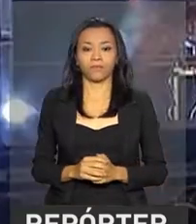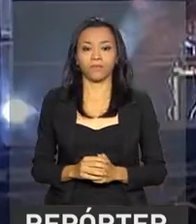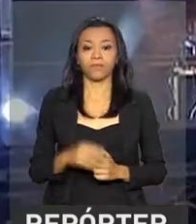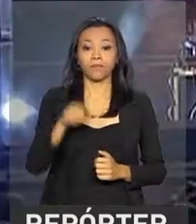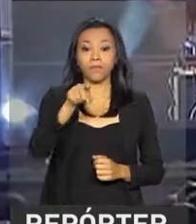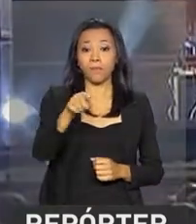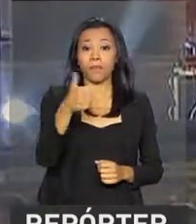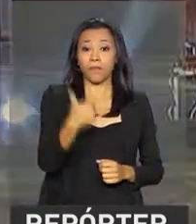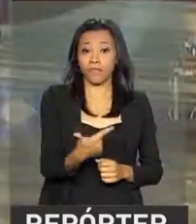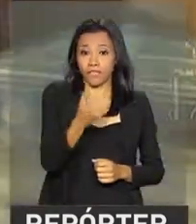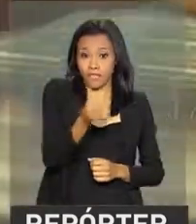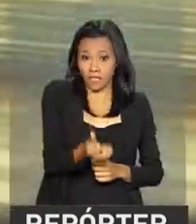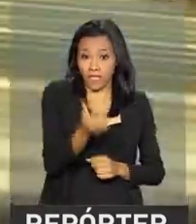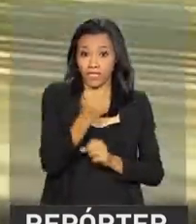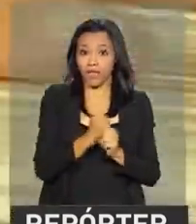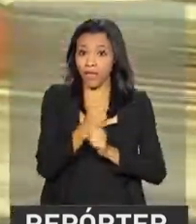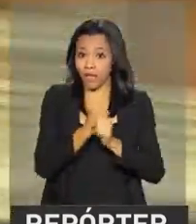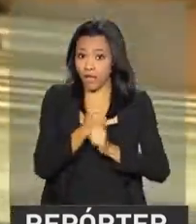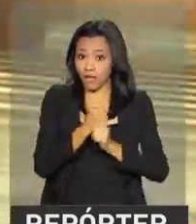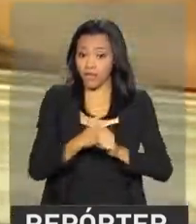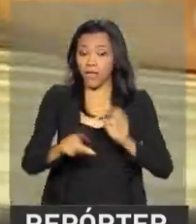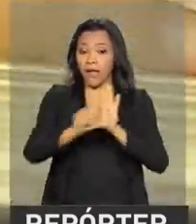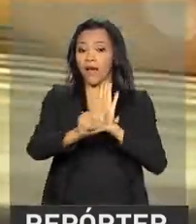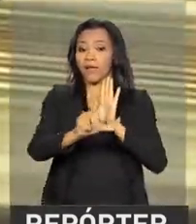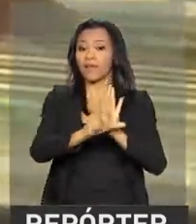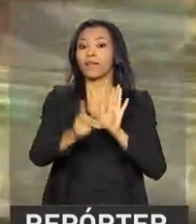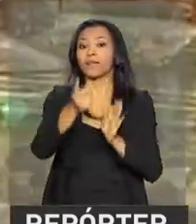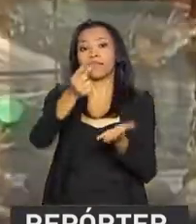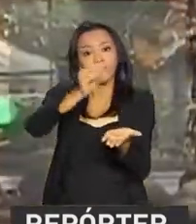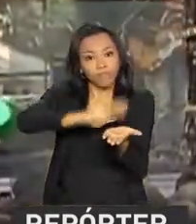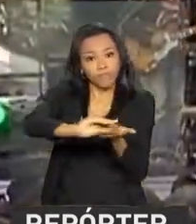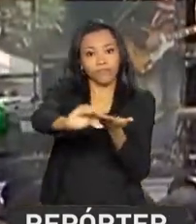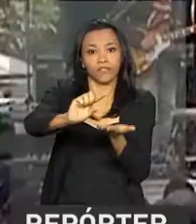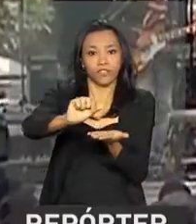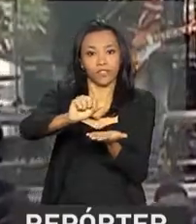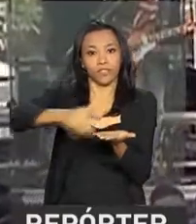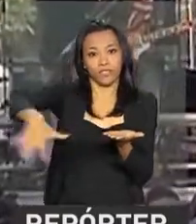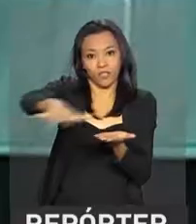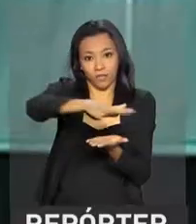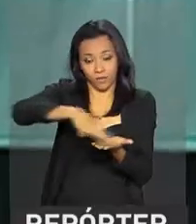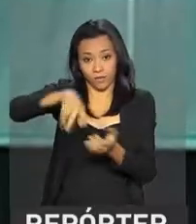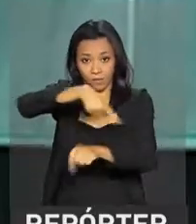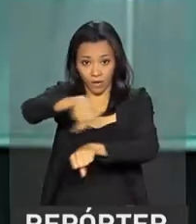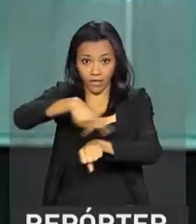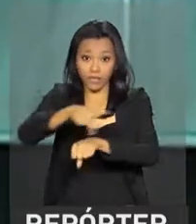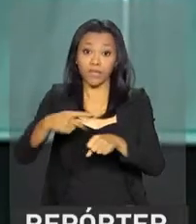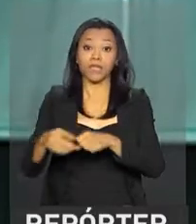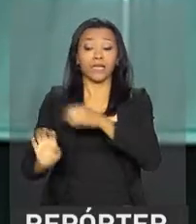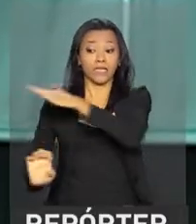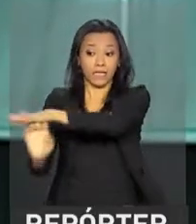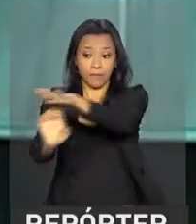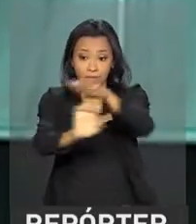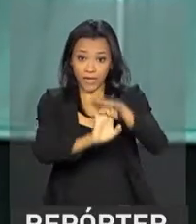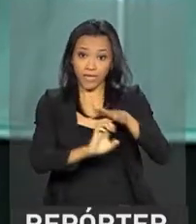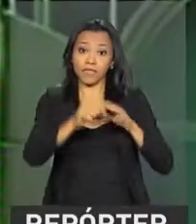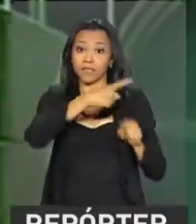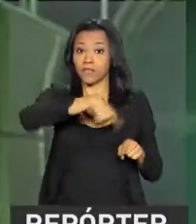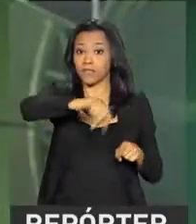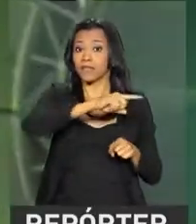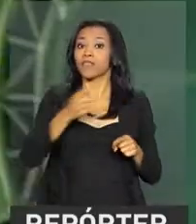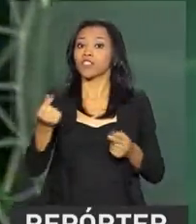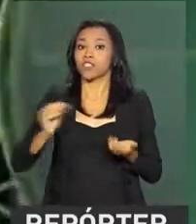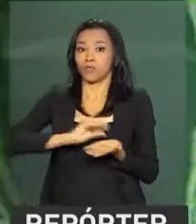há 26 anos a lei rouanet patrocina cultura no país permite que pessoas físicas e empresas invistam em projetos artísticos